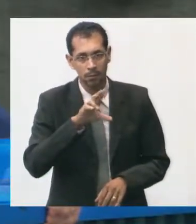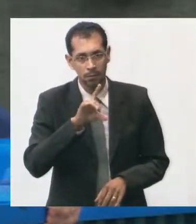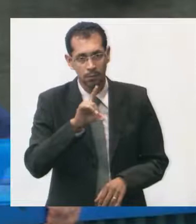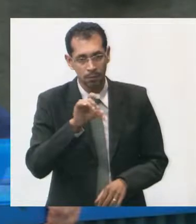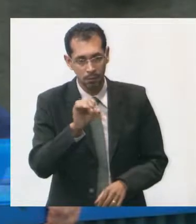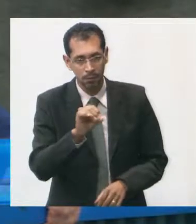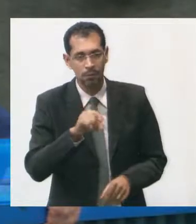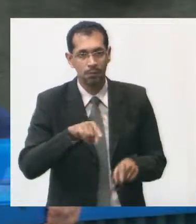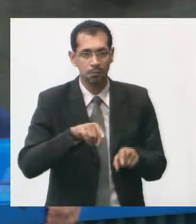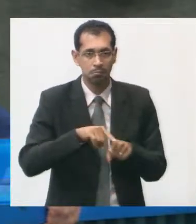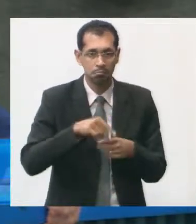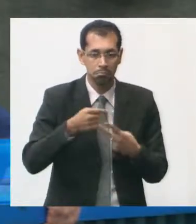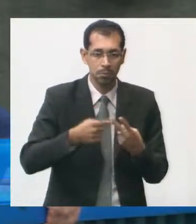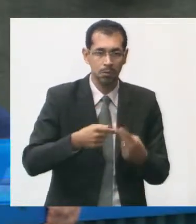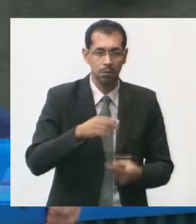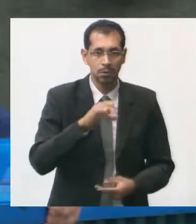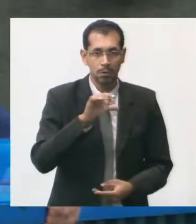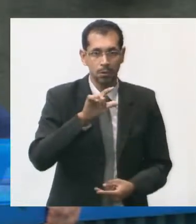Cristiano,